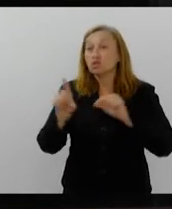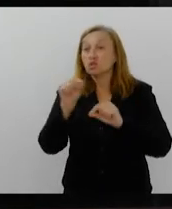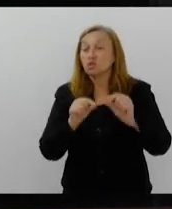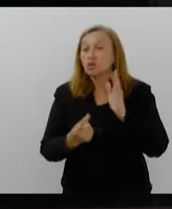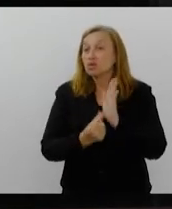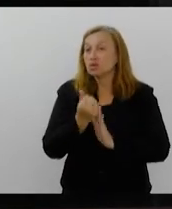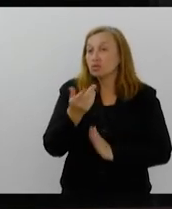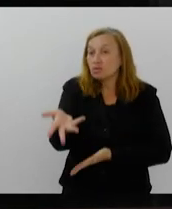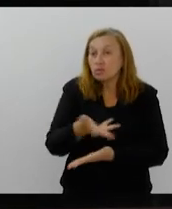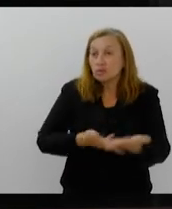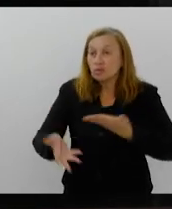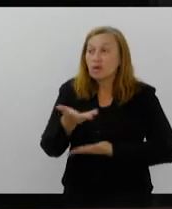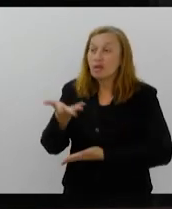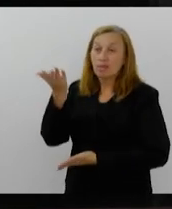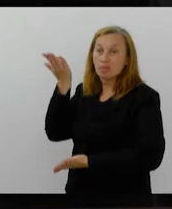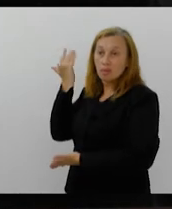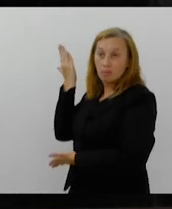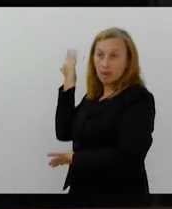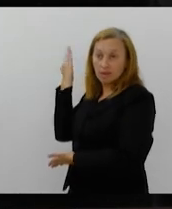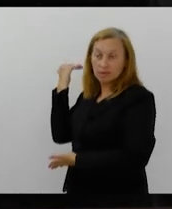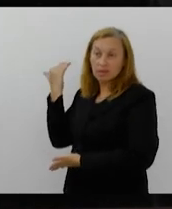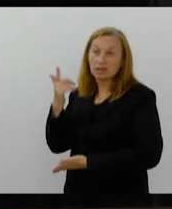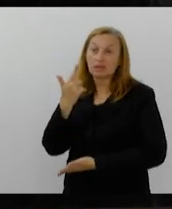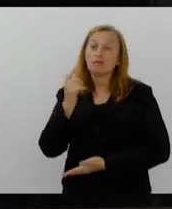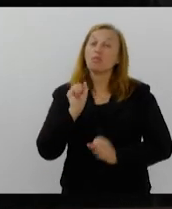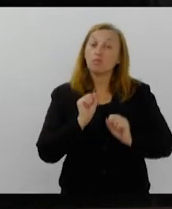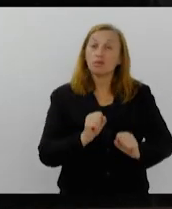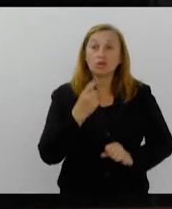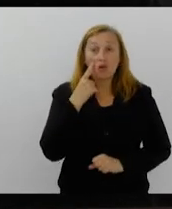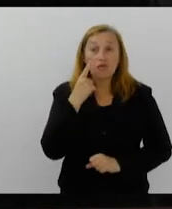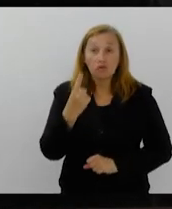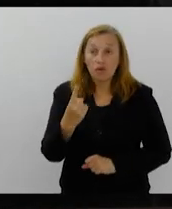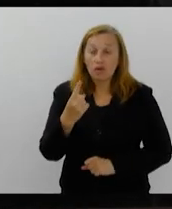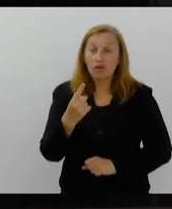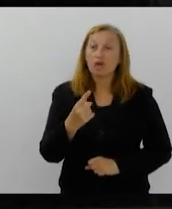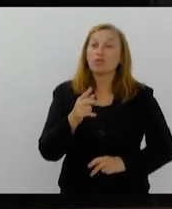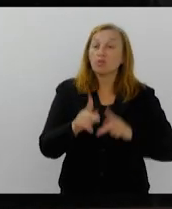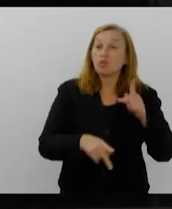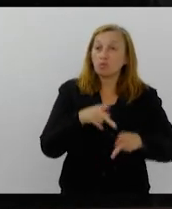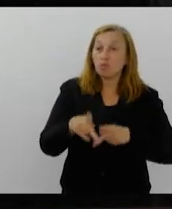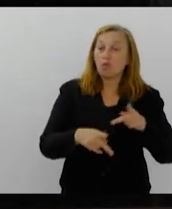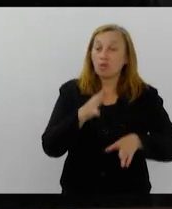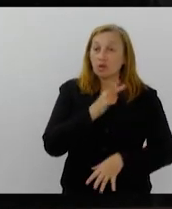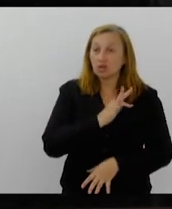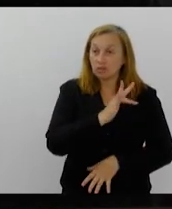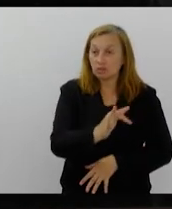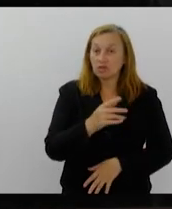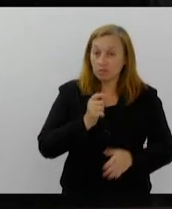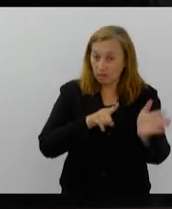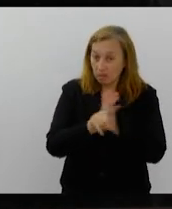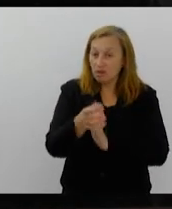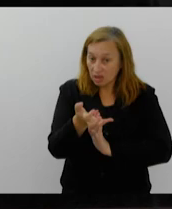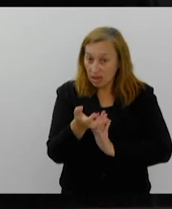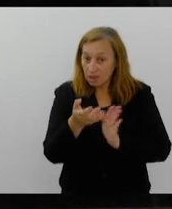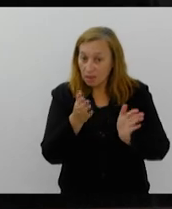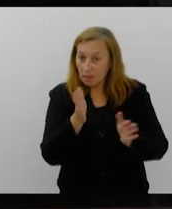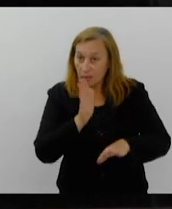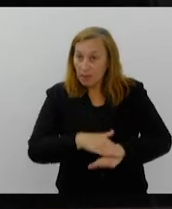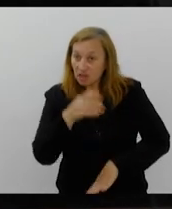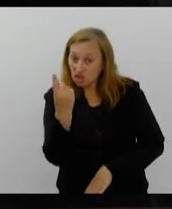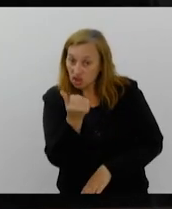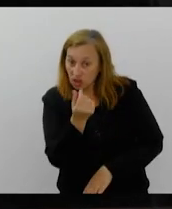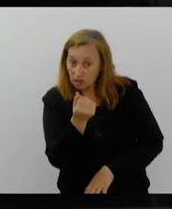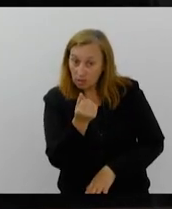orçamento participativo lá atrás. E aí a gente vai poder olhar para o cidadão da Baixada Fluminense e perguntar: você quer mais dinheiro para a